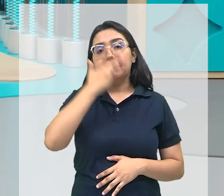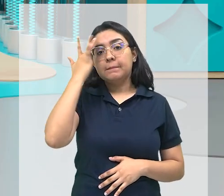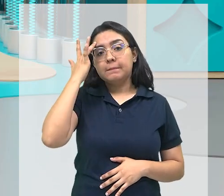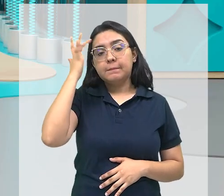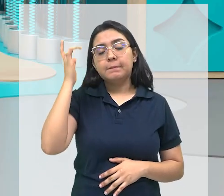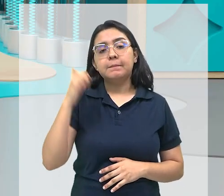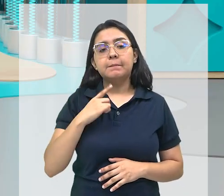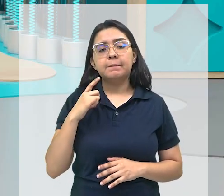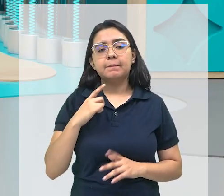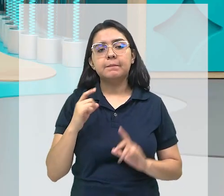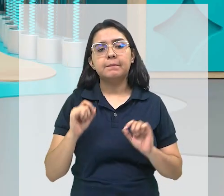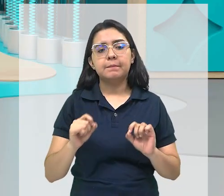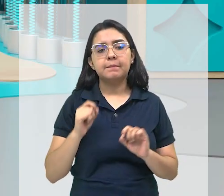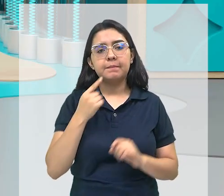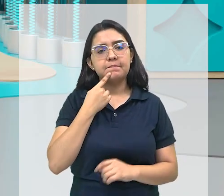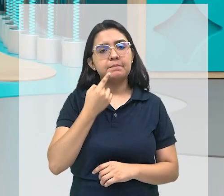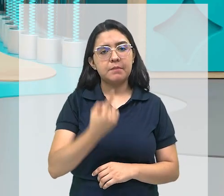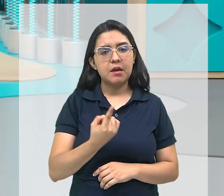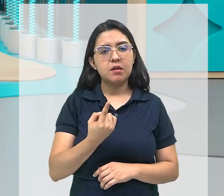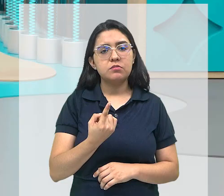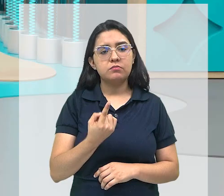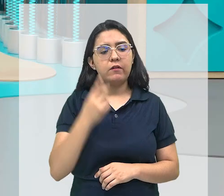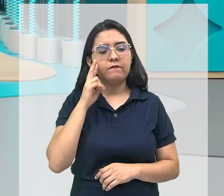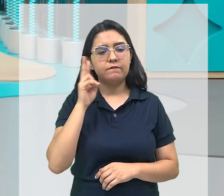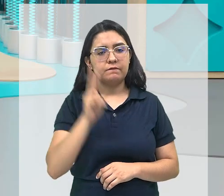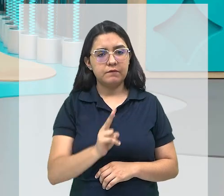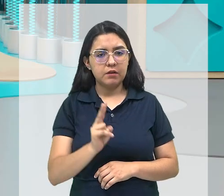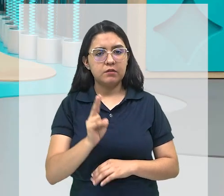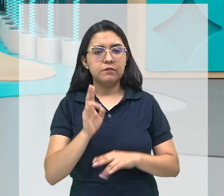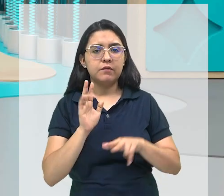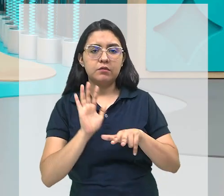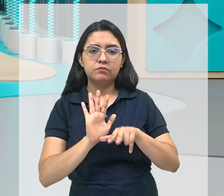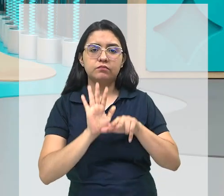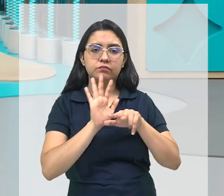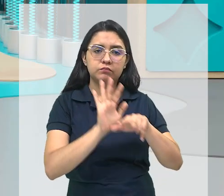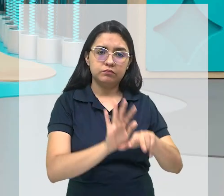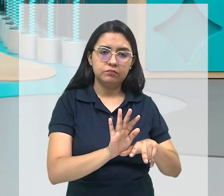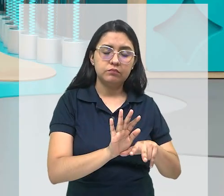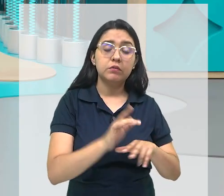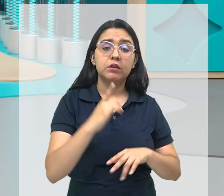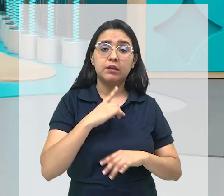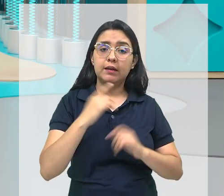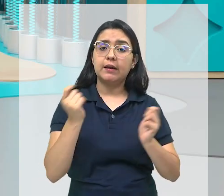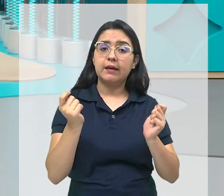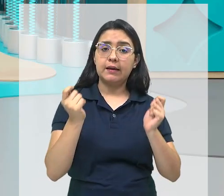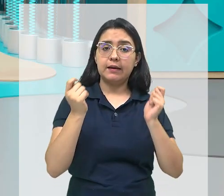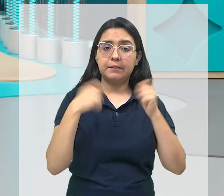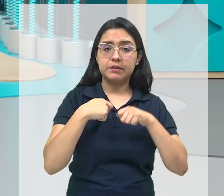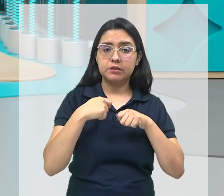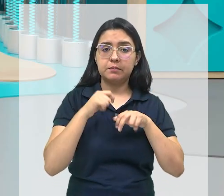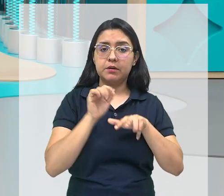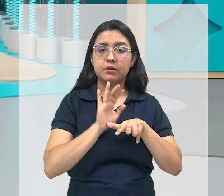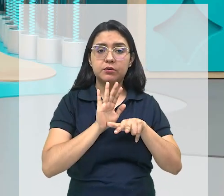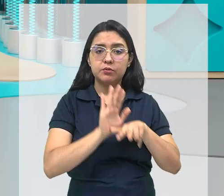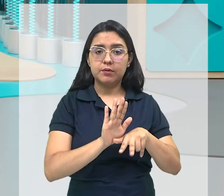ser justamente a pessoa que está ali mais próximo e com condições capacitadas para